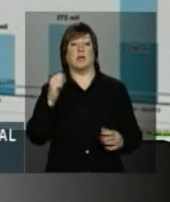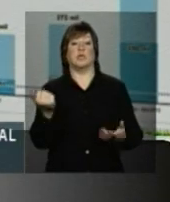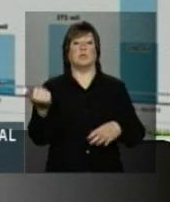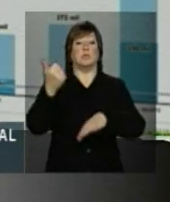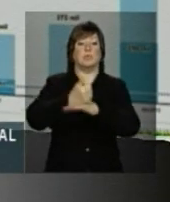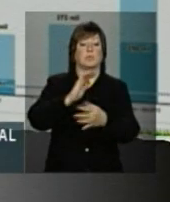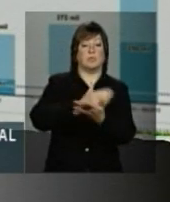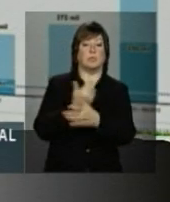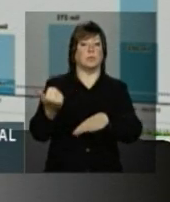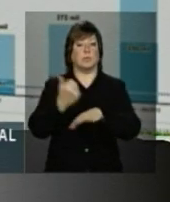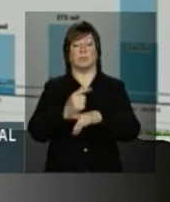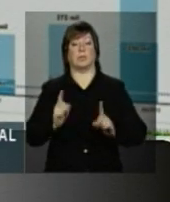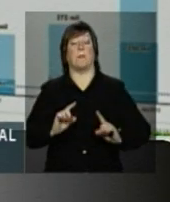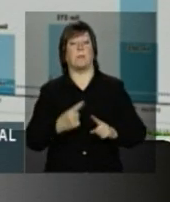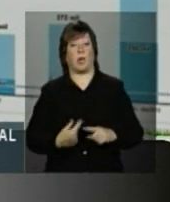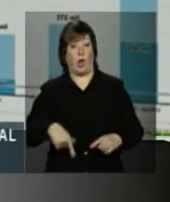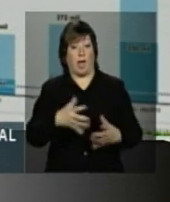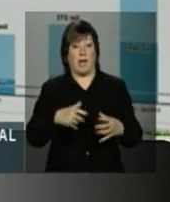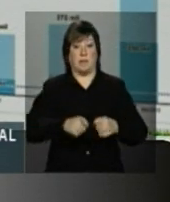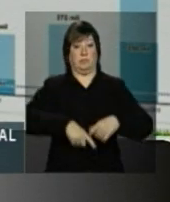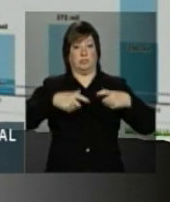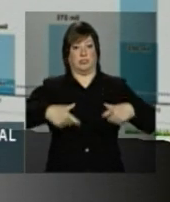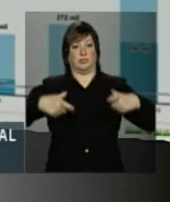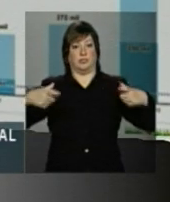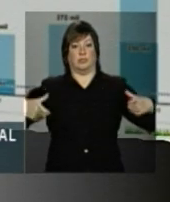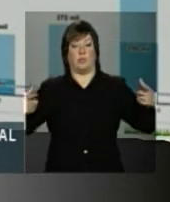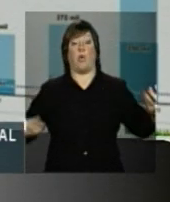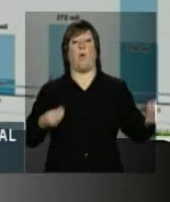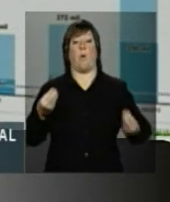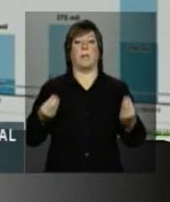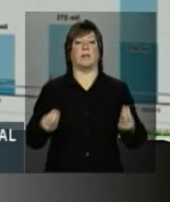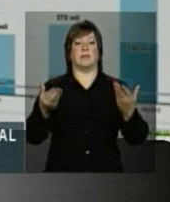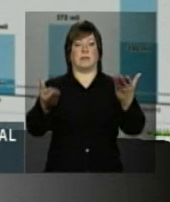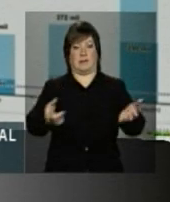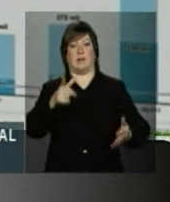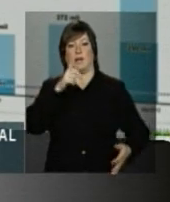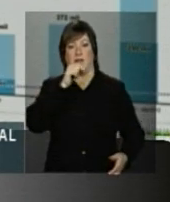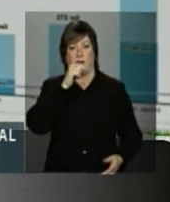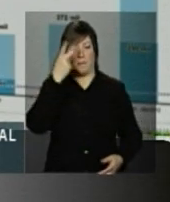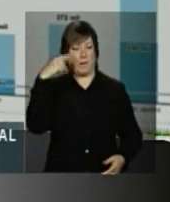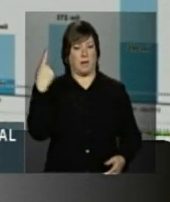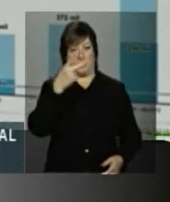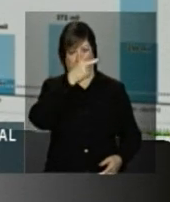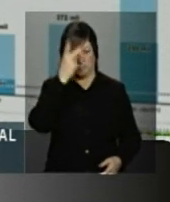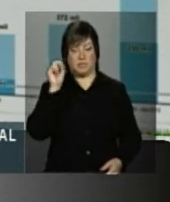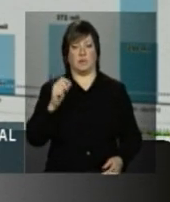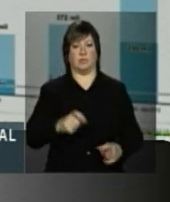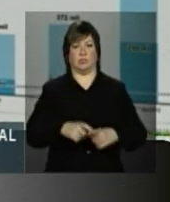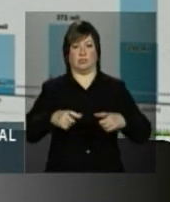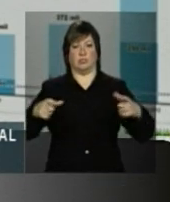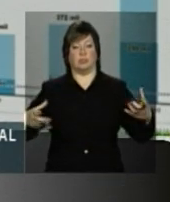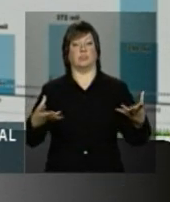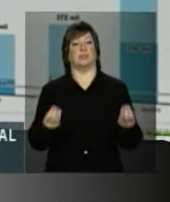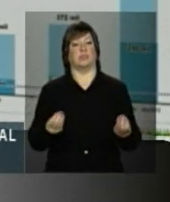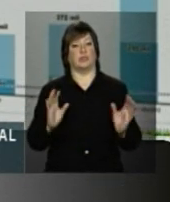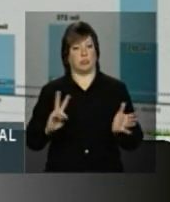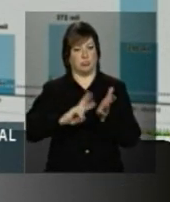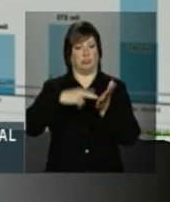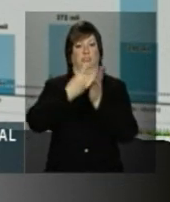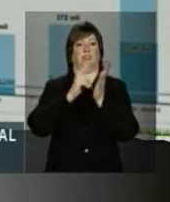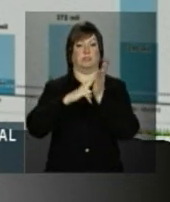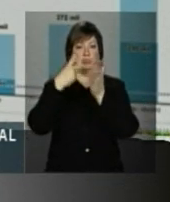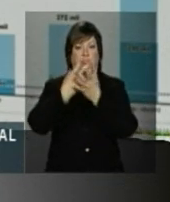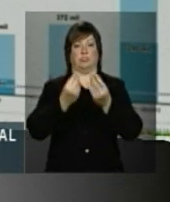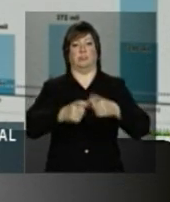porque o que nós queremos fazer é ampliar a forma de levar acesso à água paraa população então nós ampliamos muito e